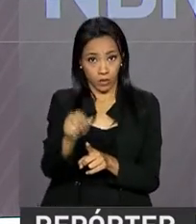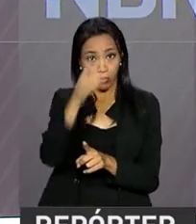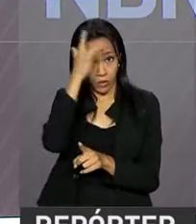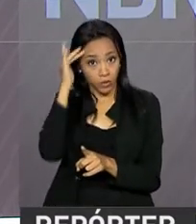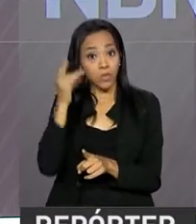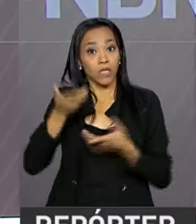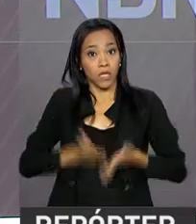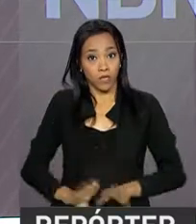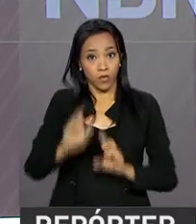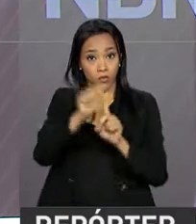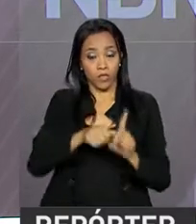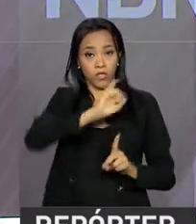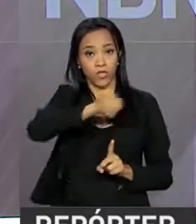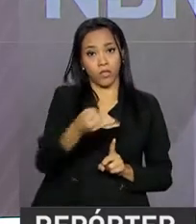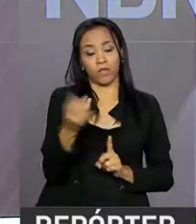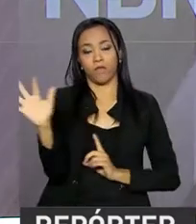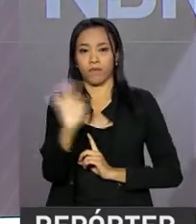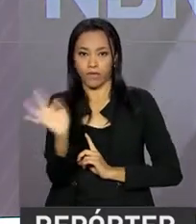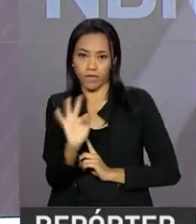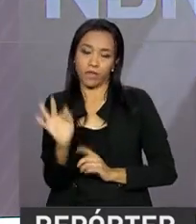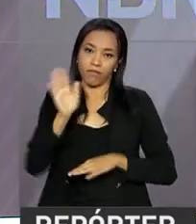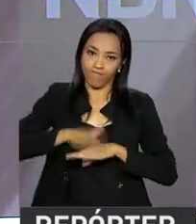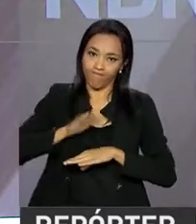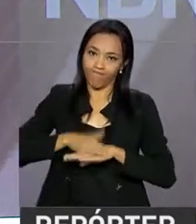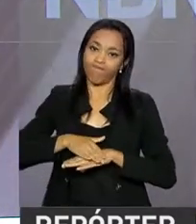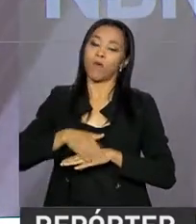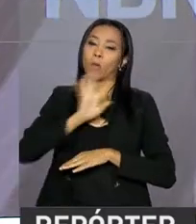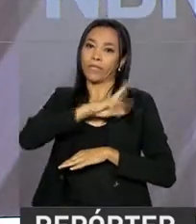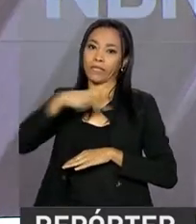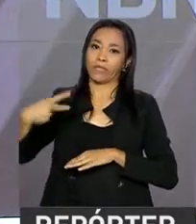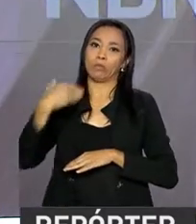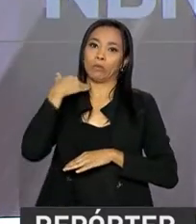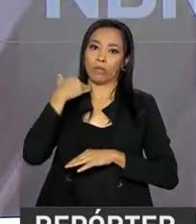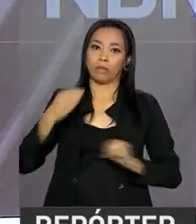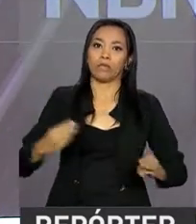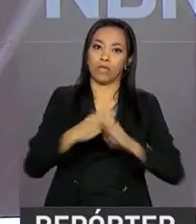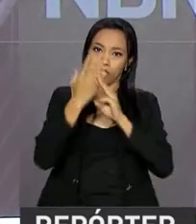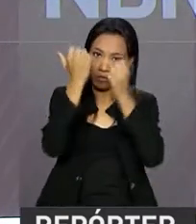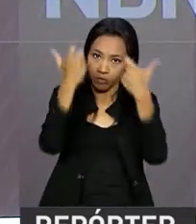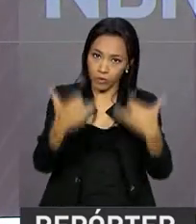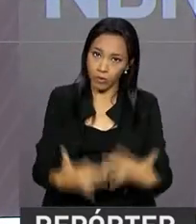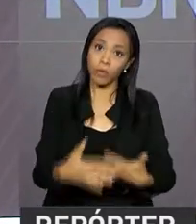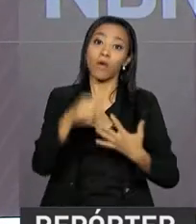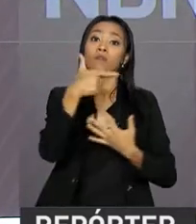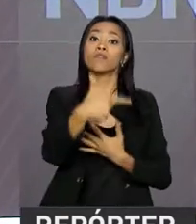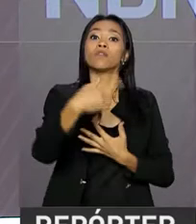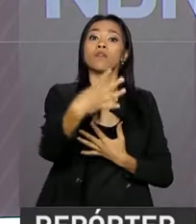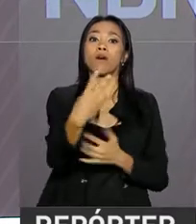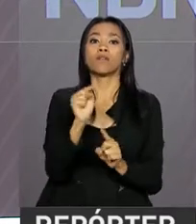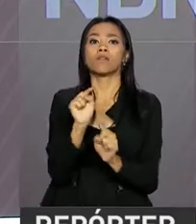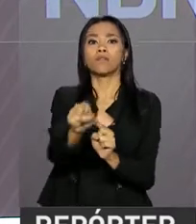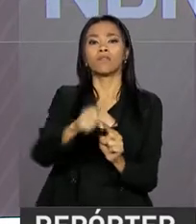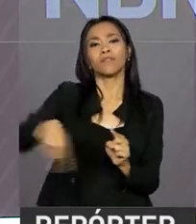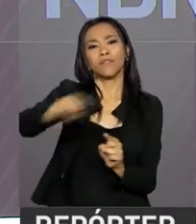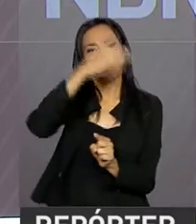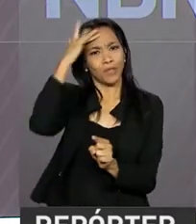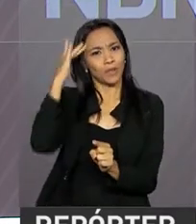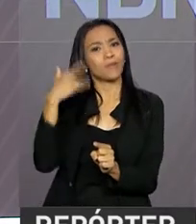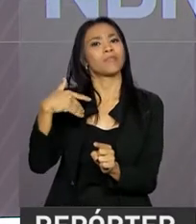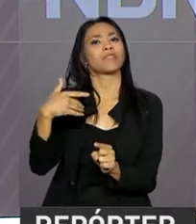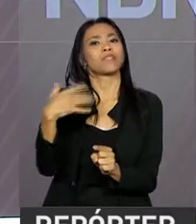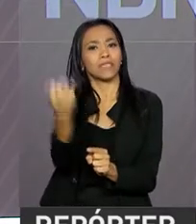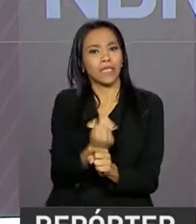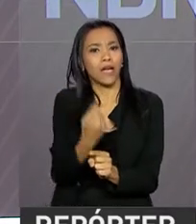de janeiro e fevereiro segundo o presidente da caixa 24 mil trabalhadores aproveitaram a